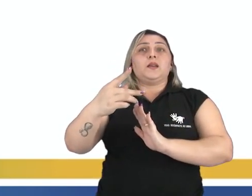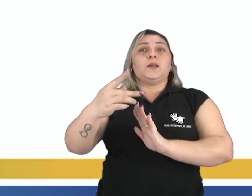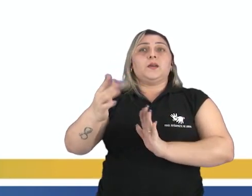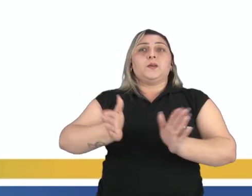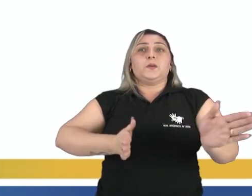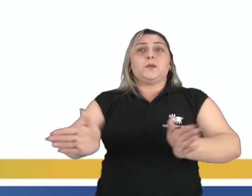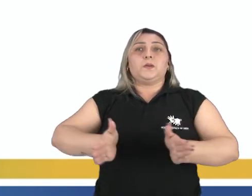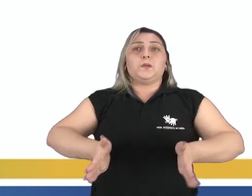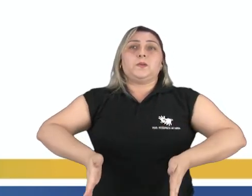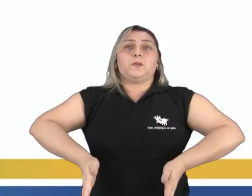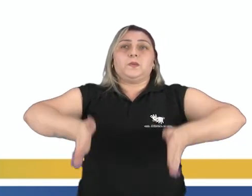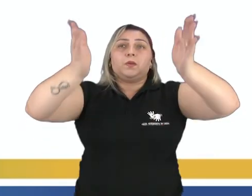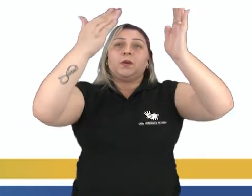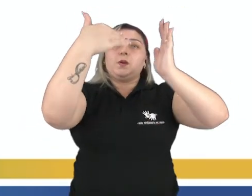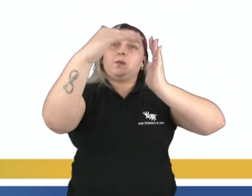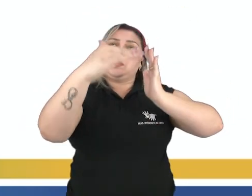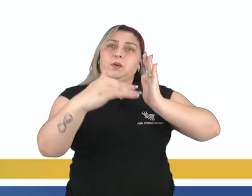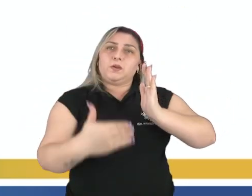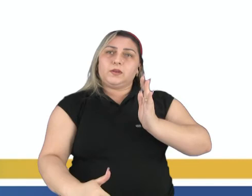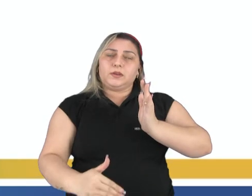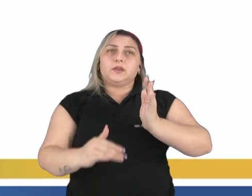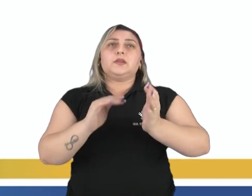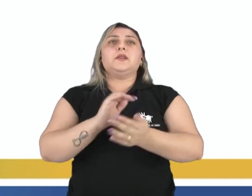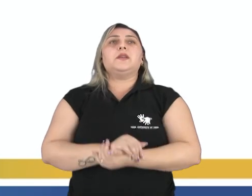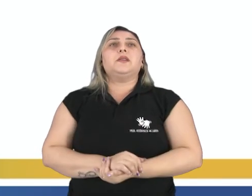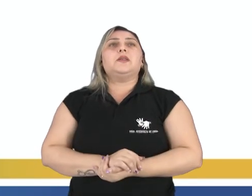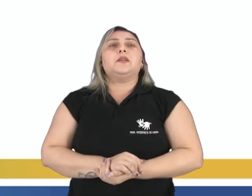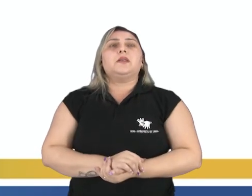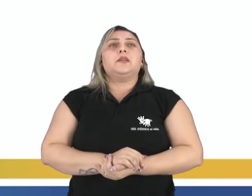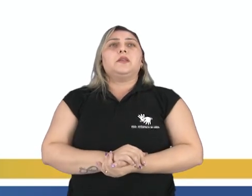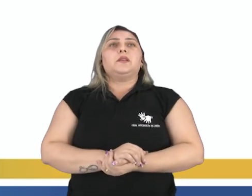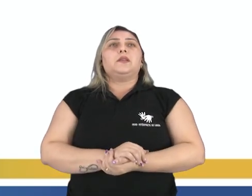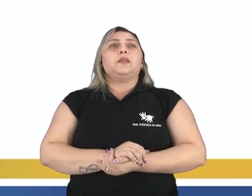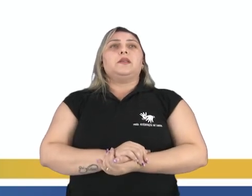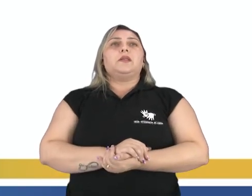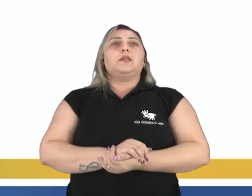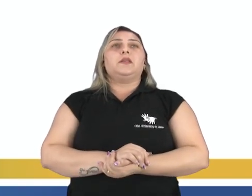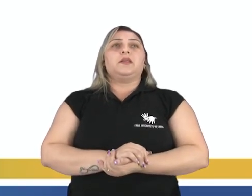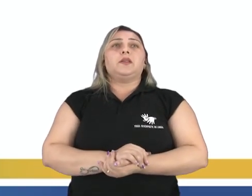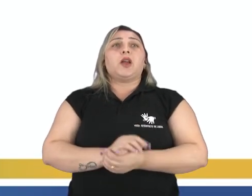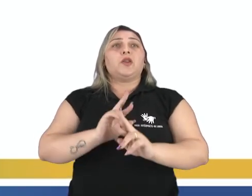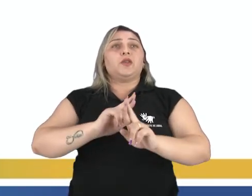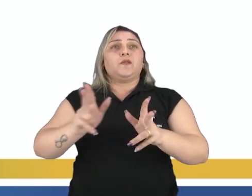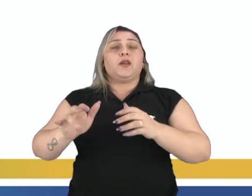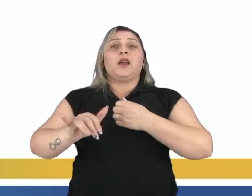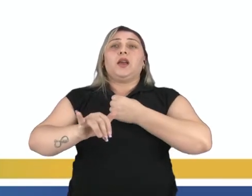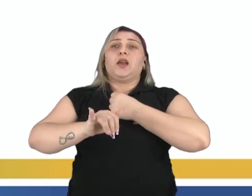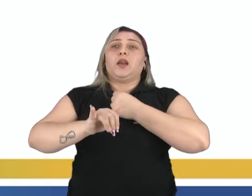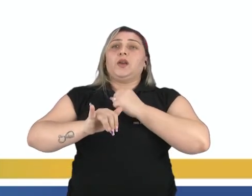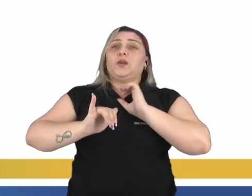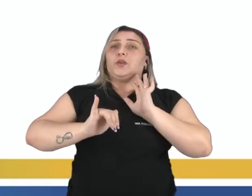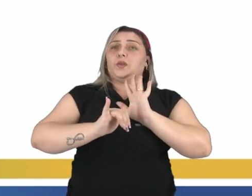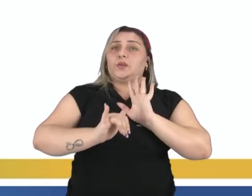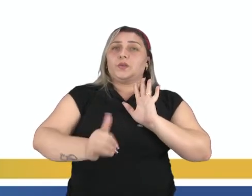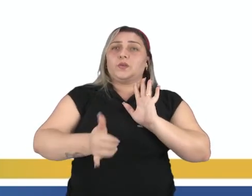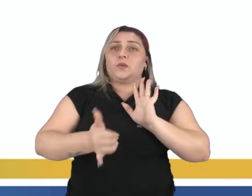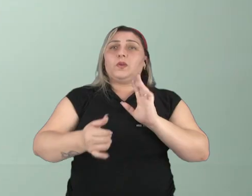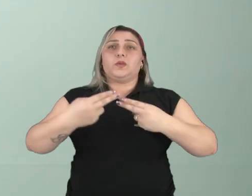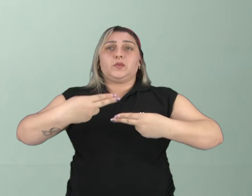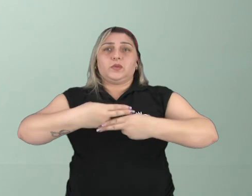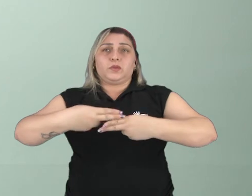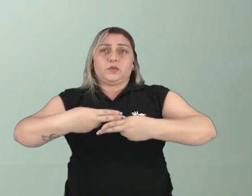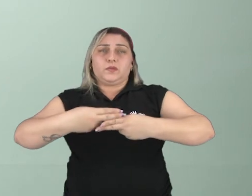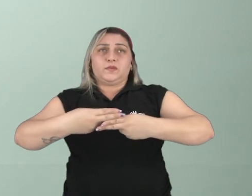versos né divididas por estrofe já é diferente de Um Conto de Uma novela e aí será que pode ser